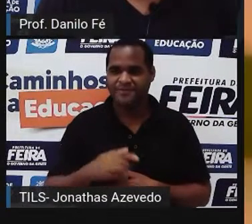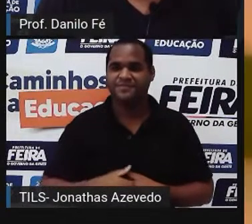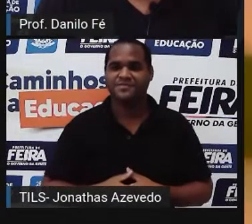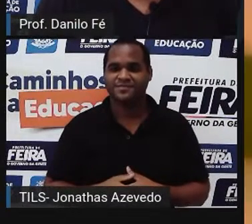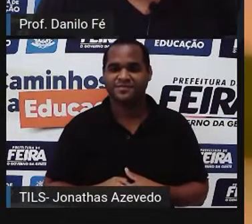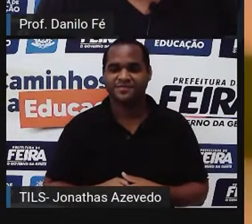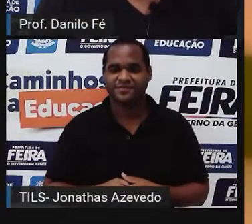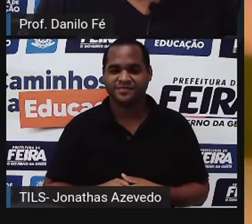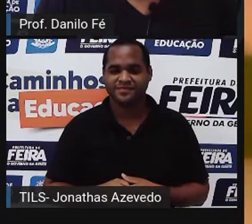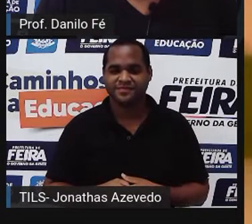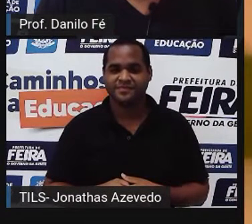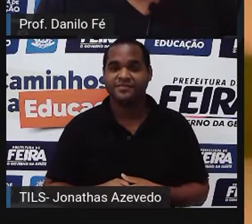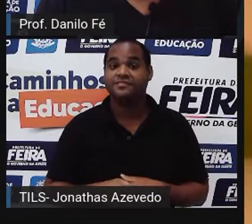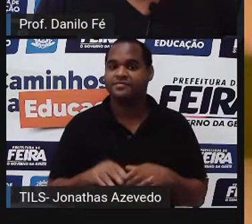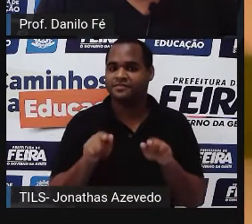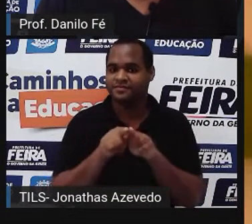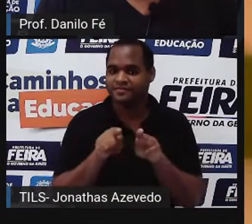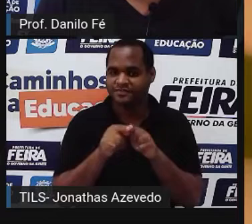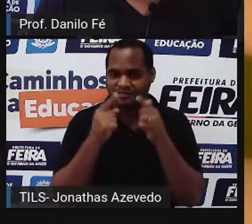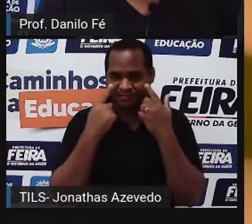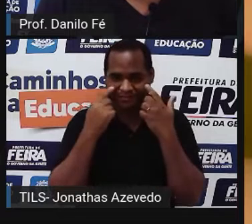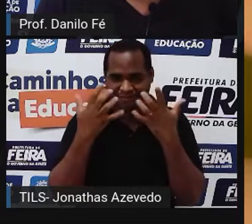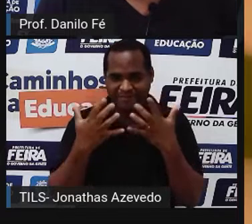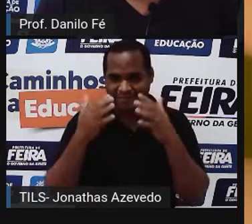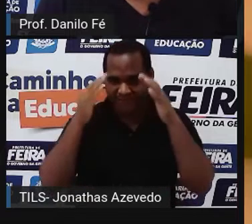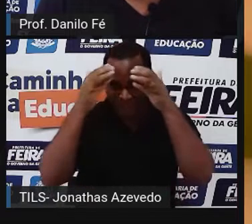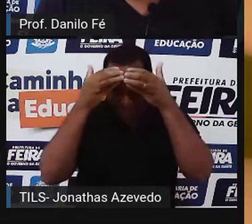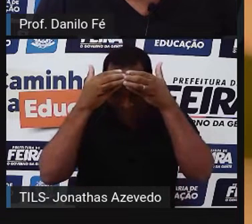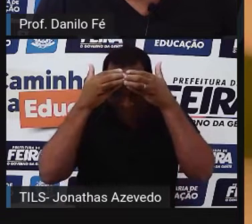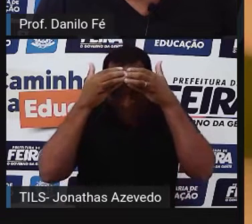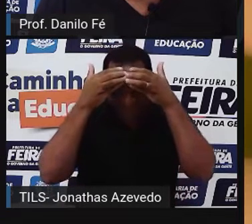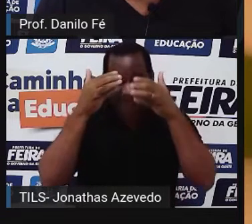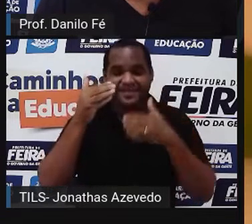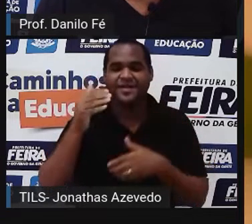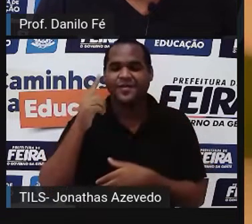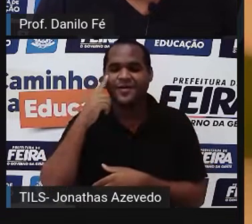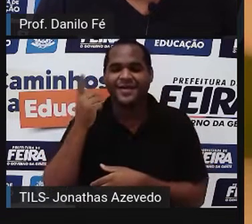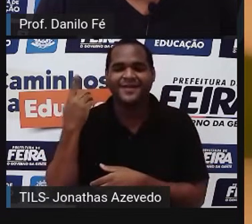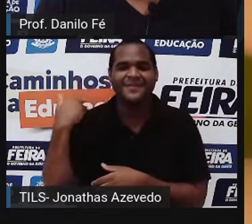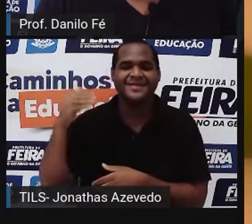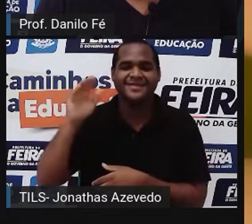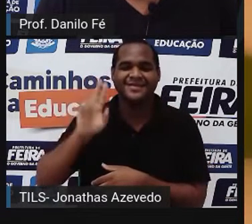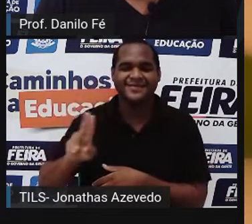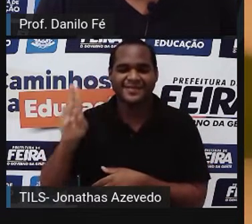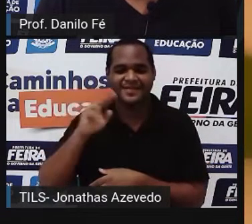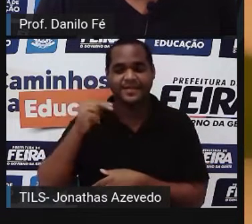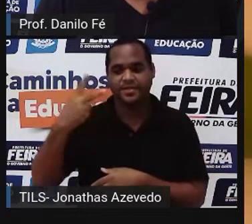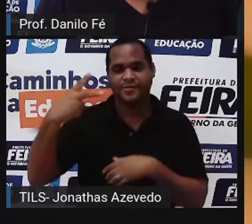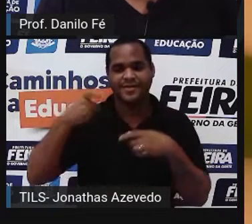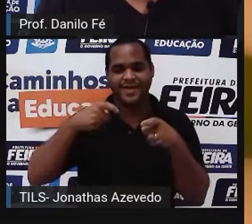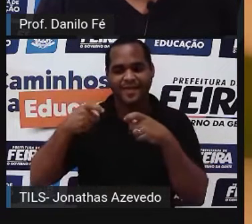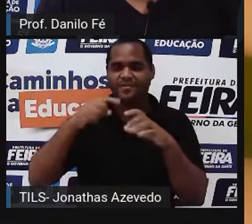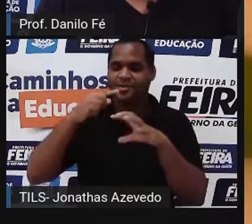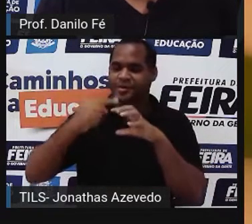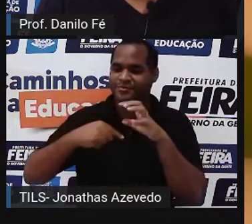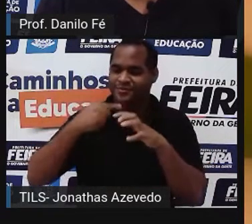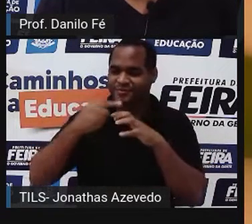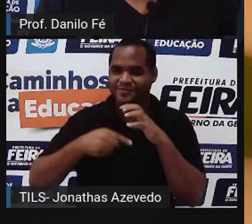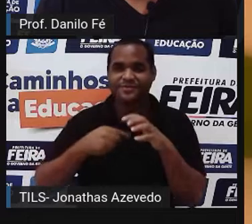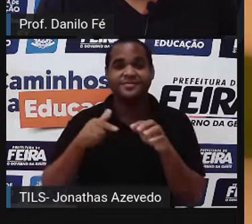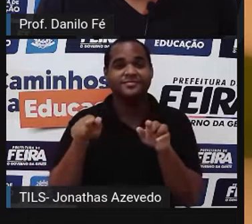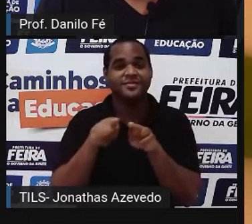danilo.silva@seduc.feiradesantana.ba.gov.br. Vão ver um capacete que lembra muitos capacetes usados pela Segunda Guerra Mundial